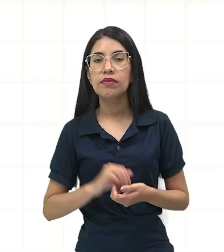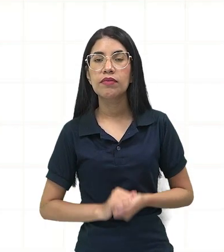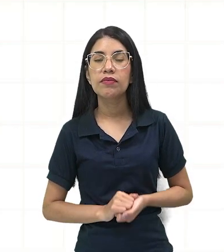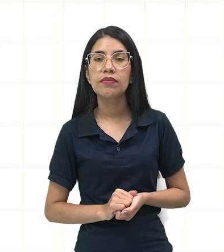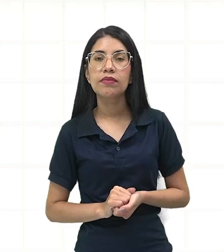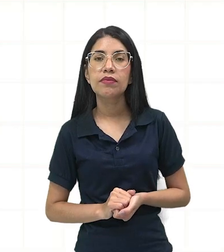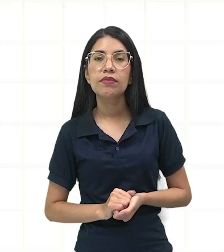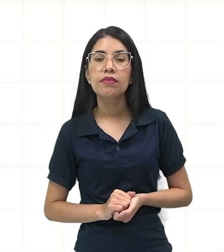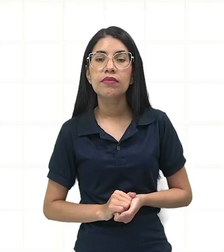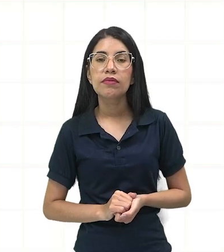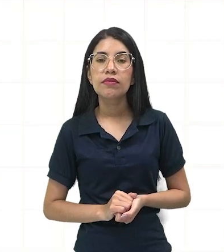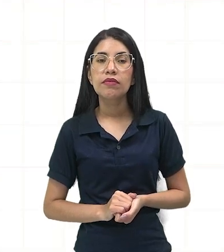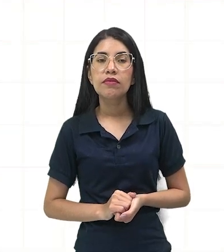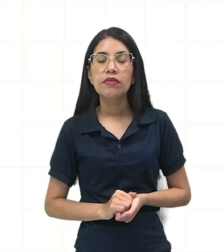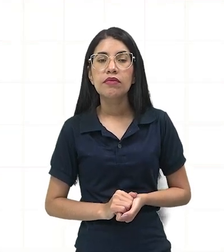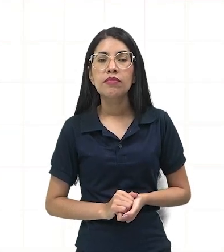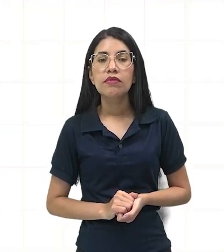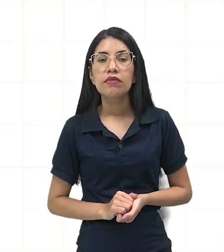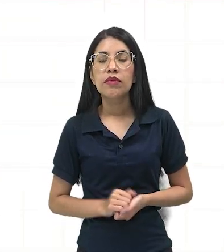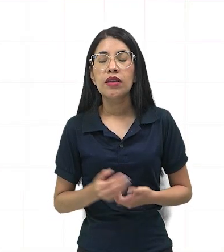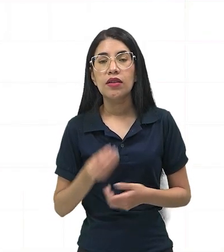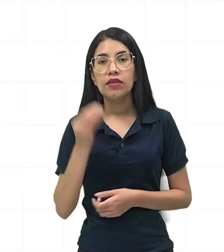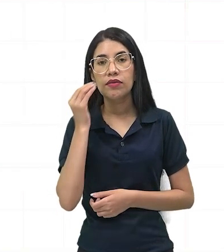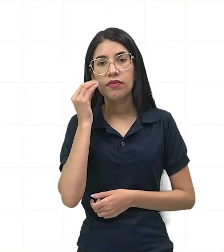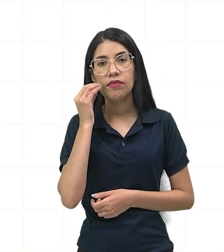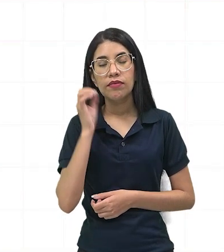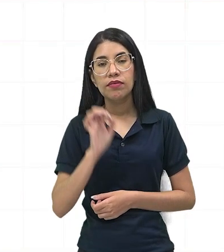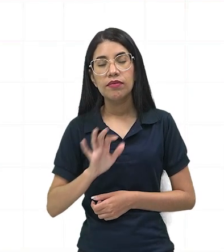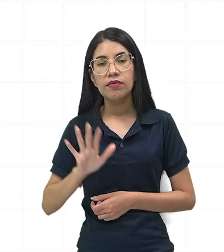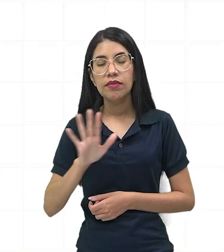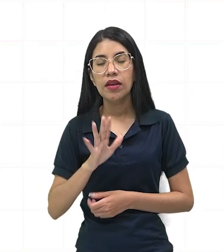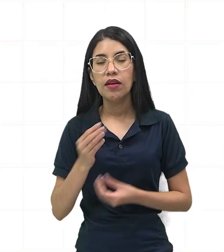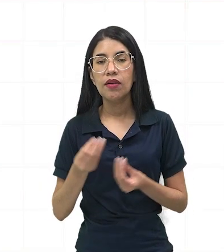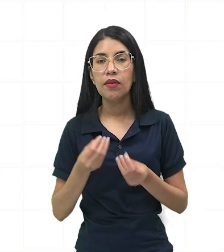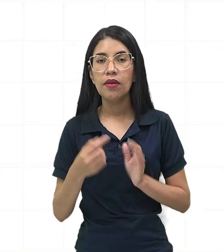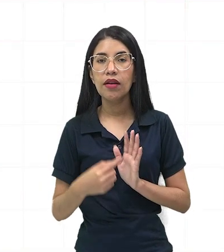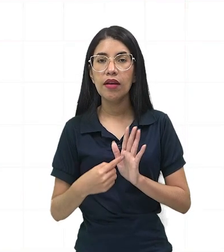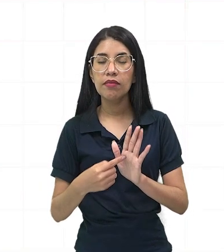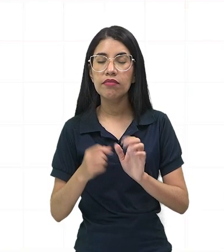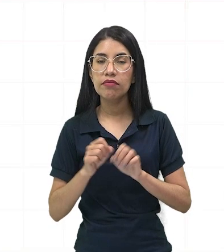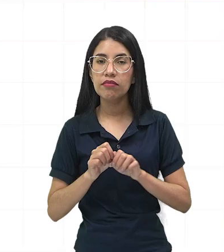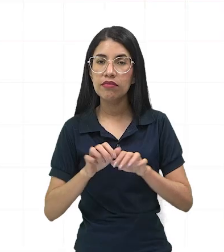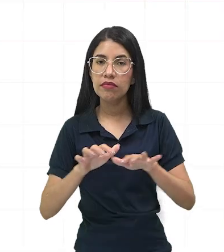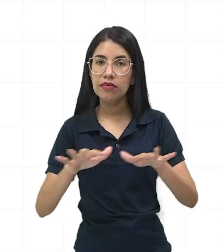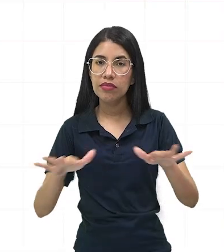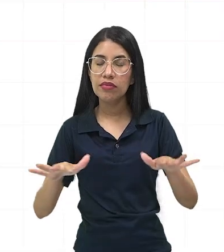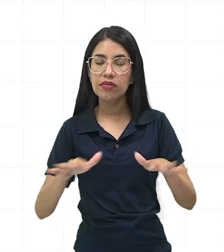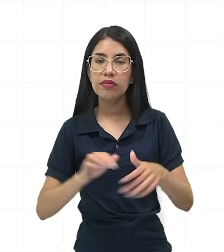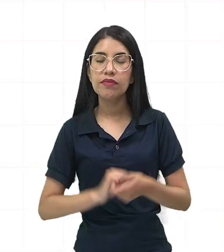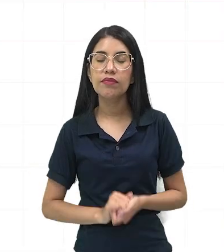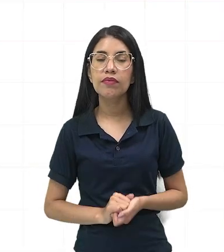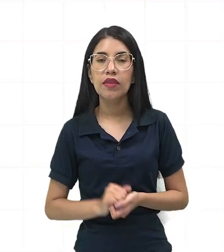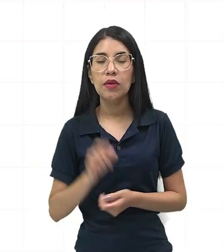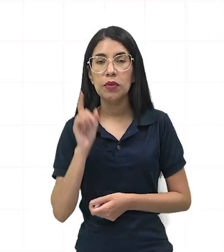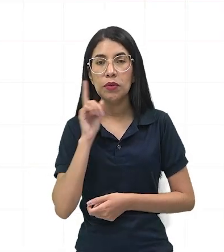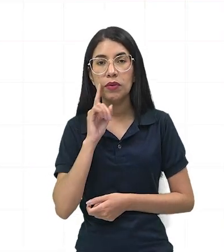ok? Na sequência, a gente vai então verificar essa expansão territorial dos Estados Unidos. Os Estados Unidos, que